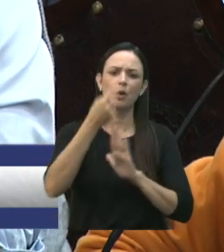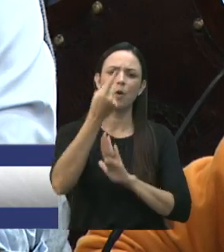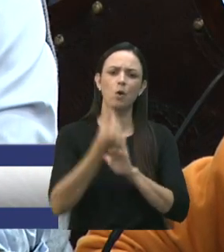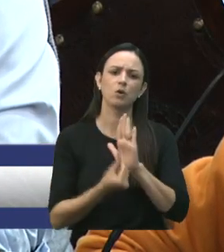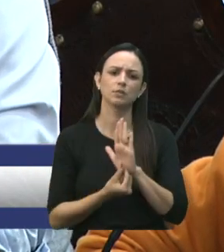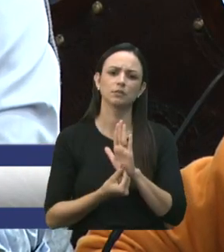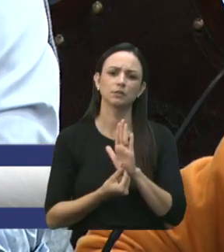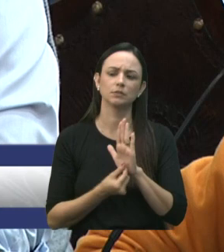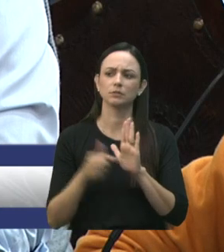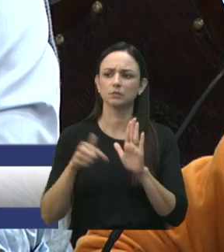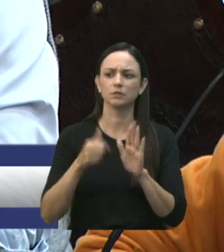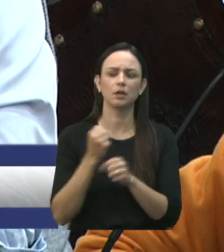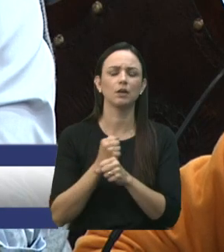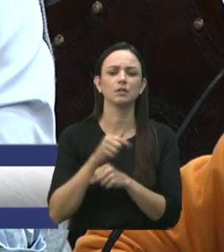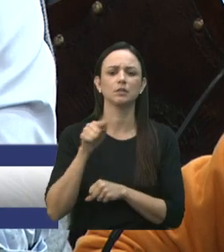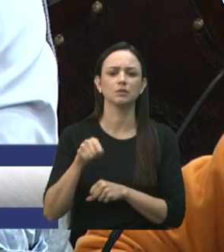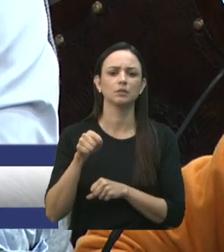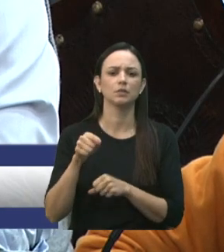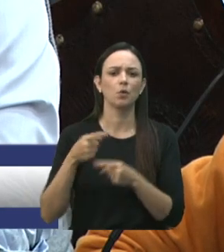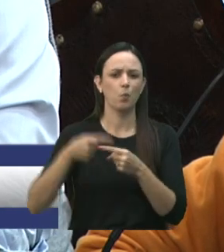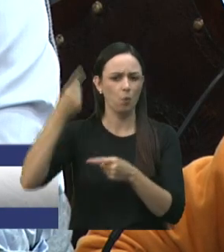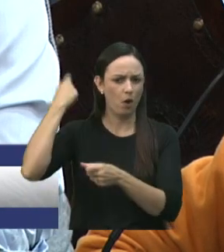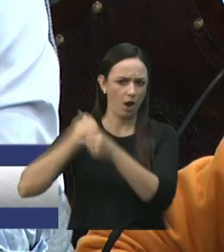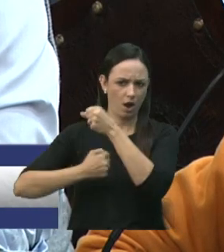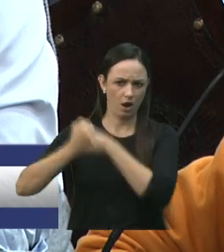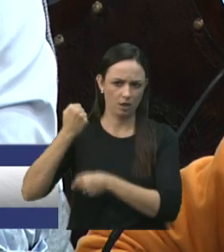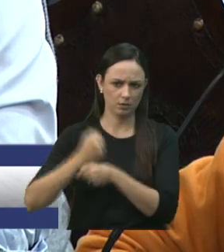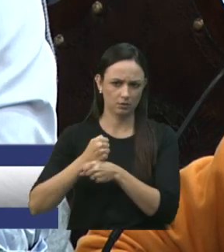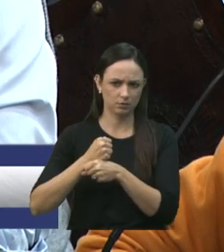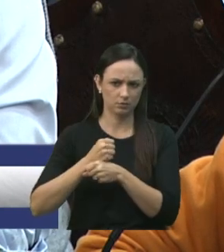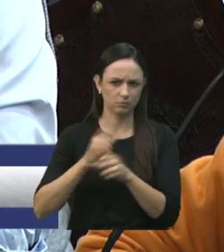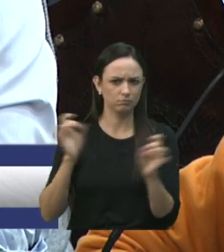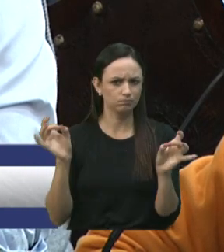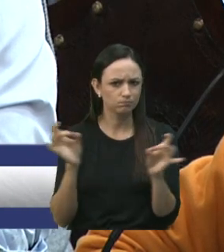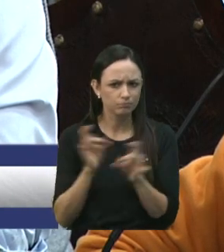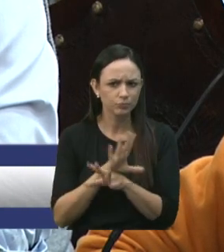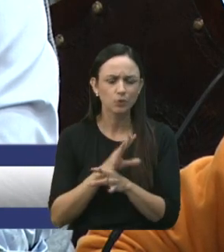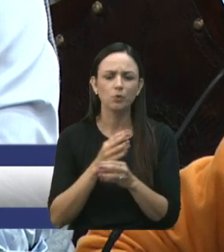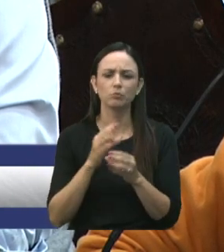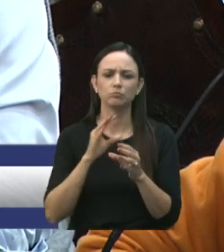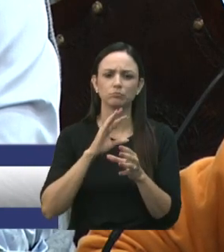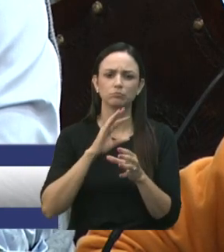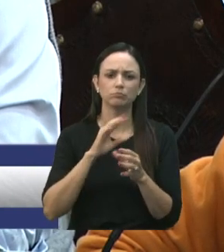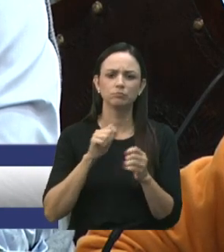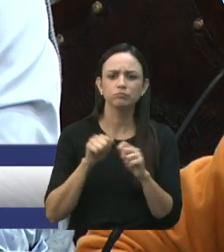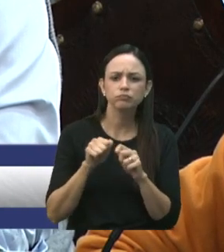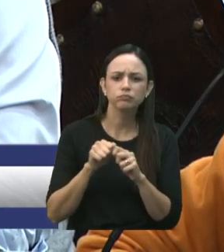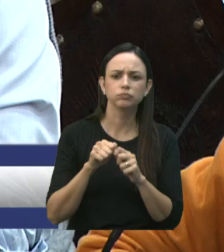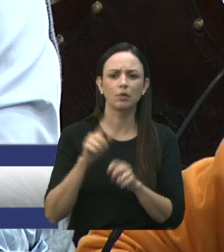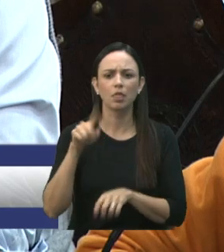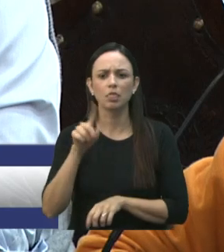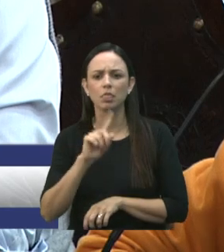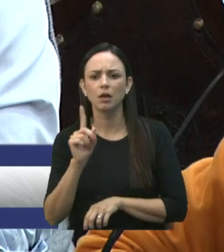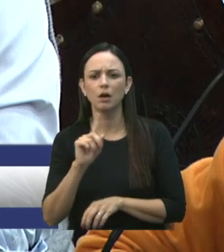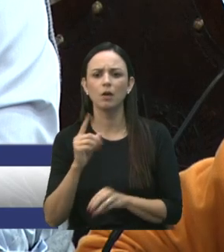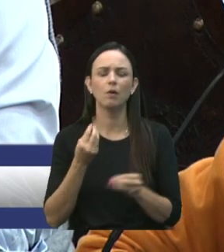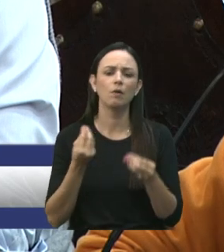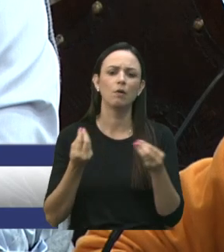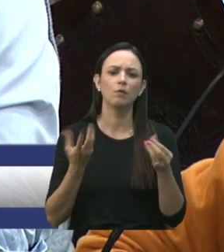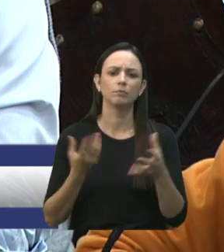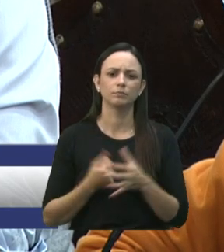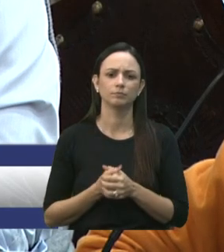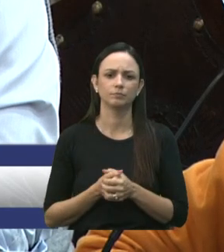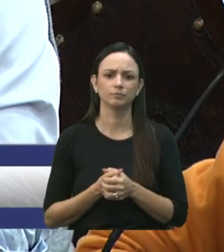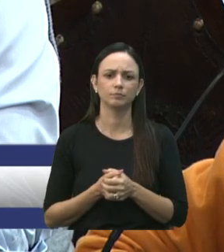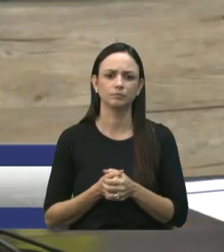orçamento desse ano, o ano passado, foram concretizadas? Não foram? Como é que está isso aí? Elas